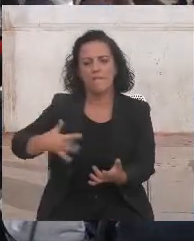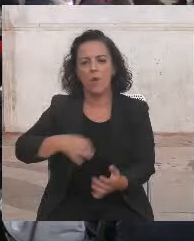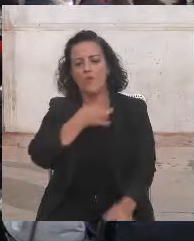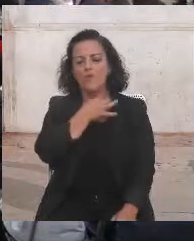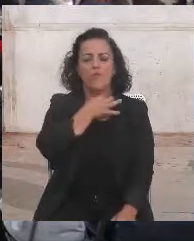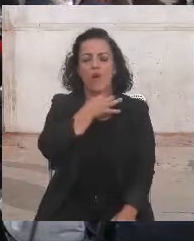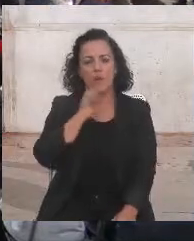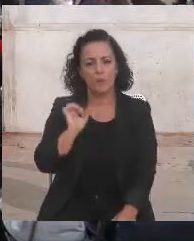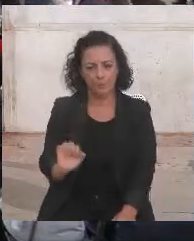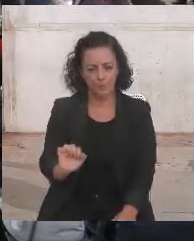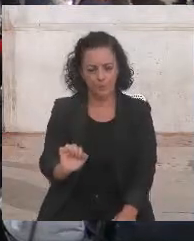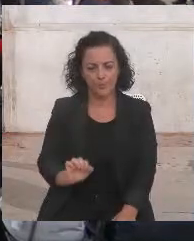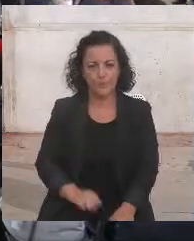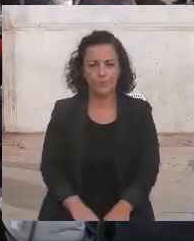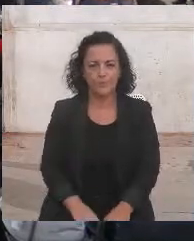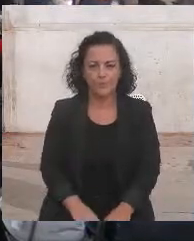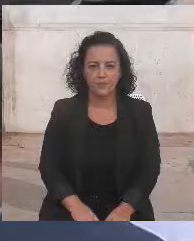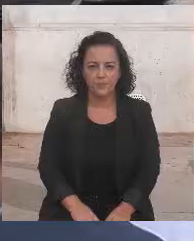fado.